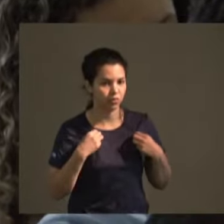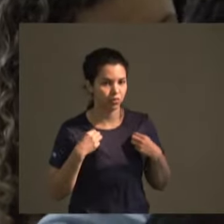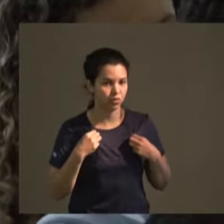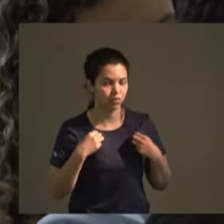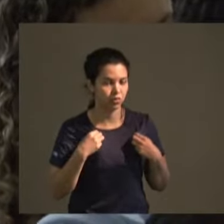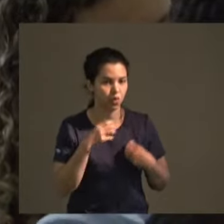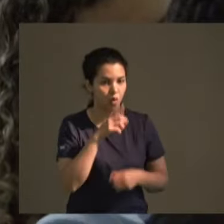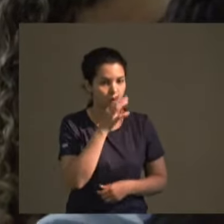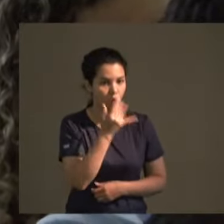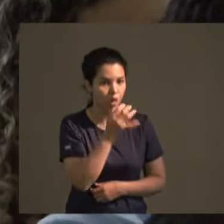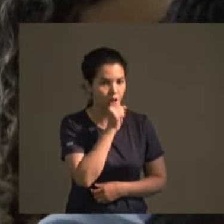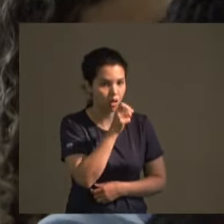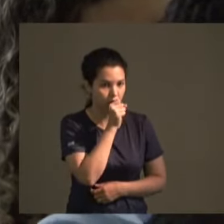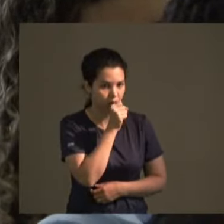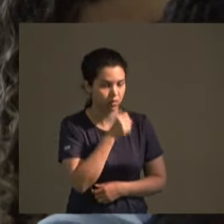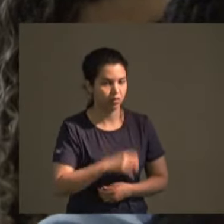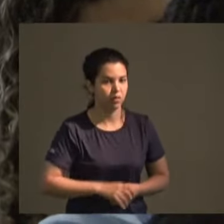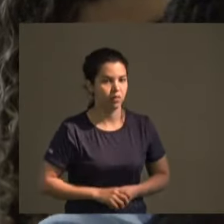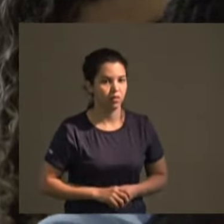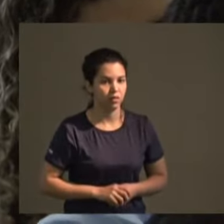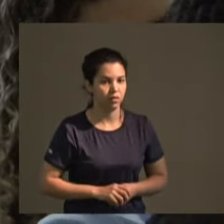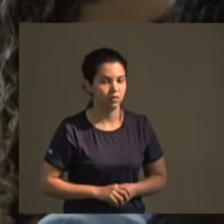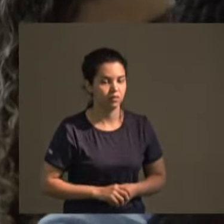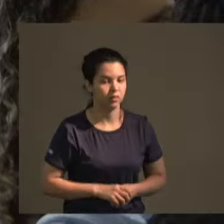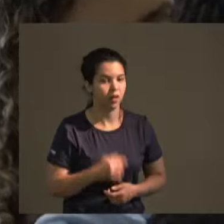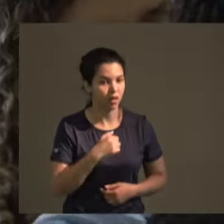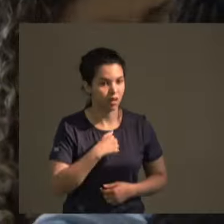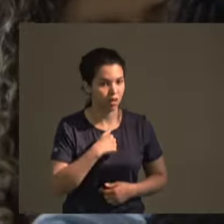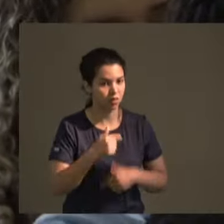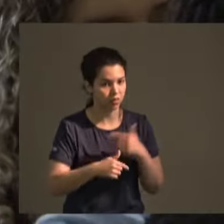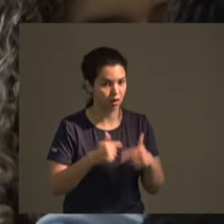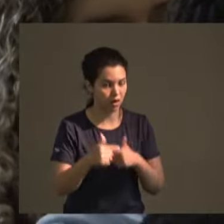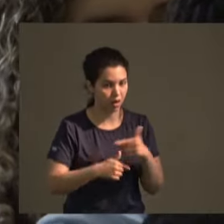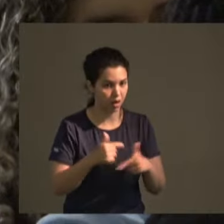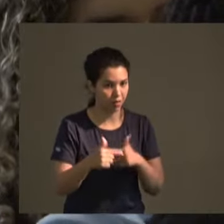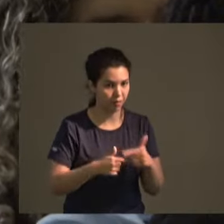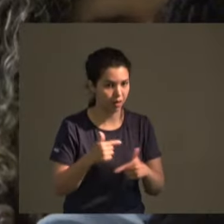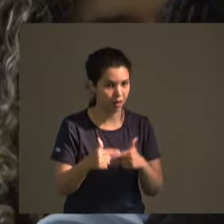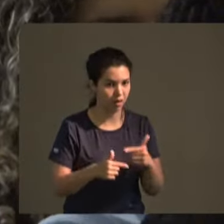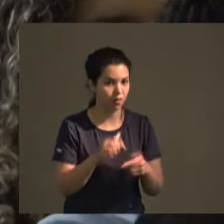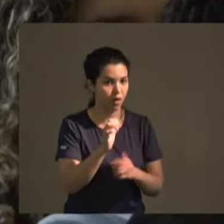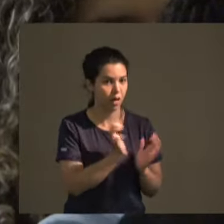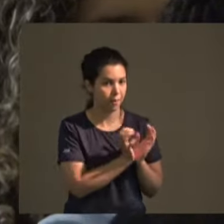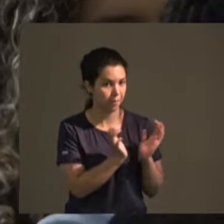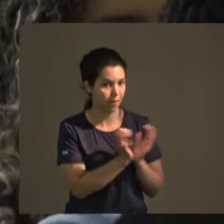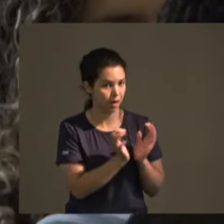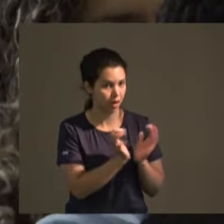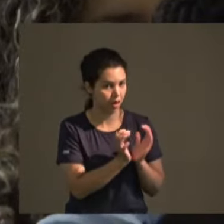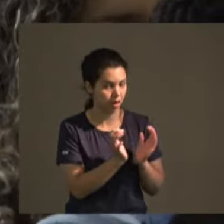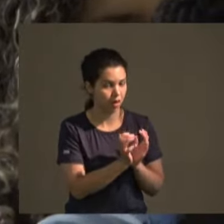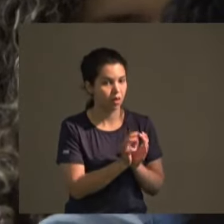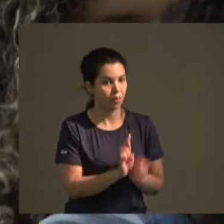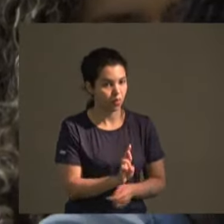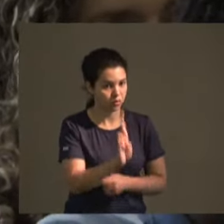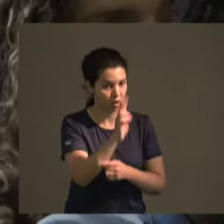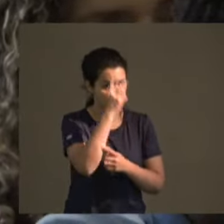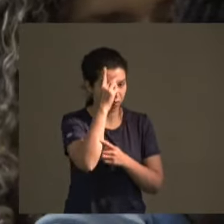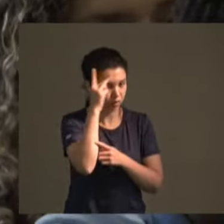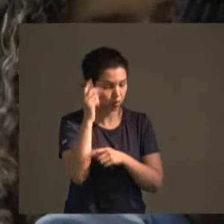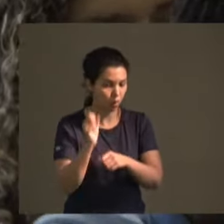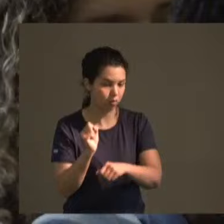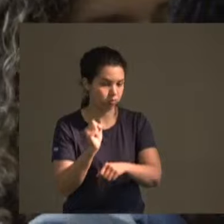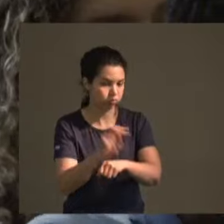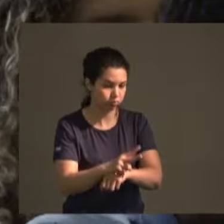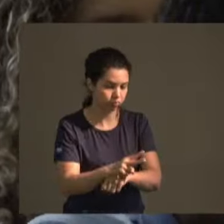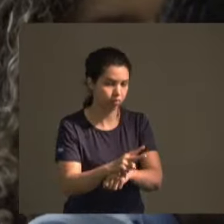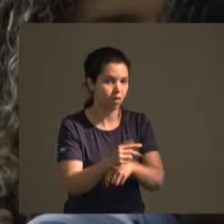trabalho na APAE de Guaramirim e sou responsável pela inclusão dos PCDs no mercado de trabalho. Eu só queria dividir uma